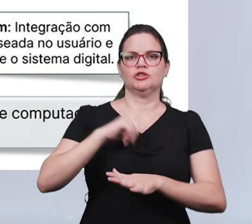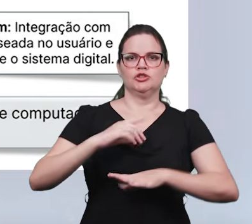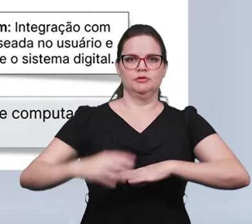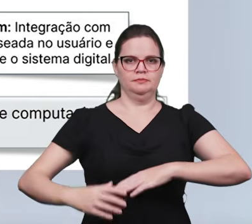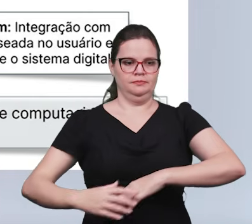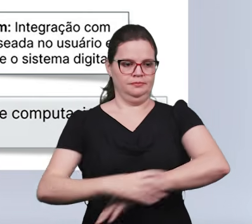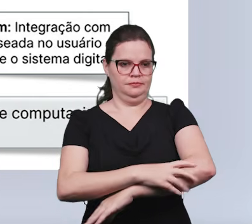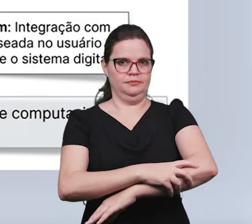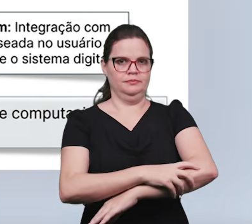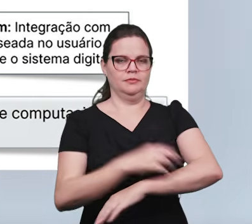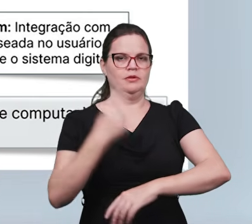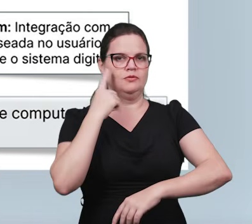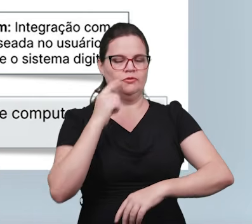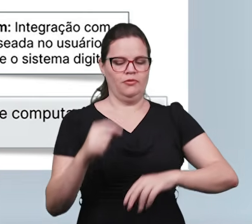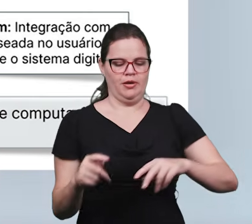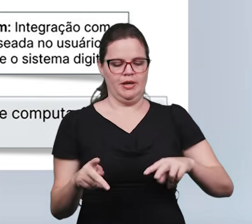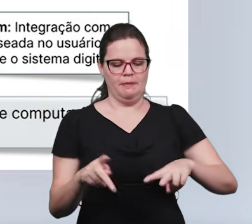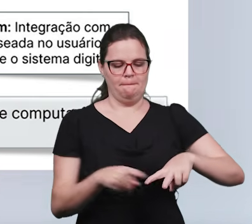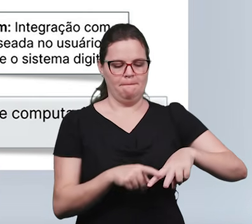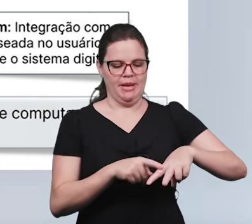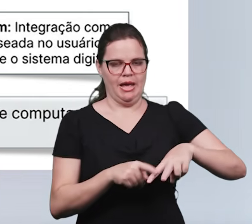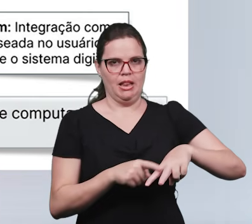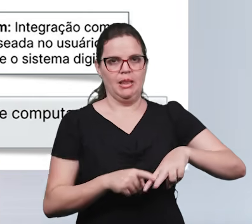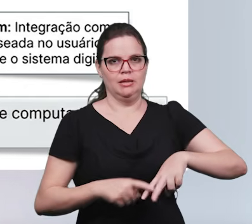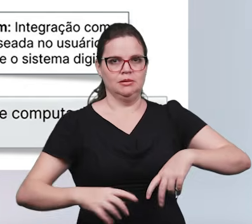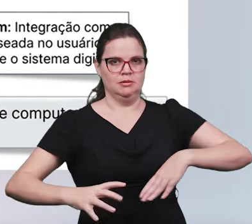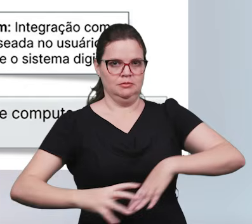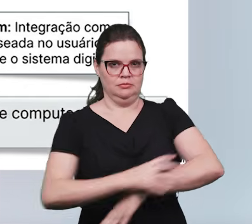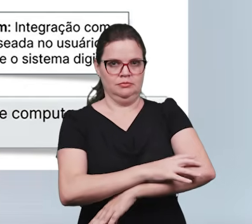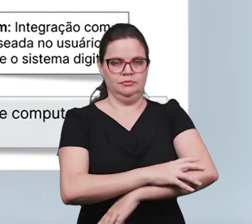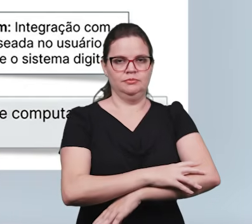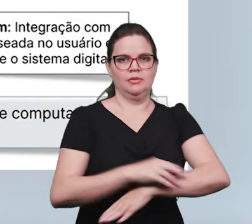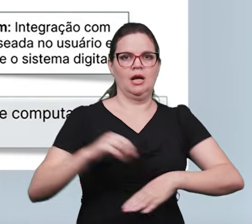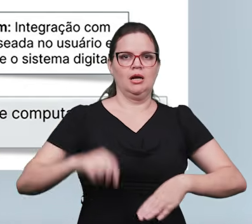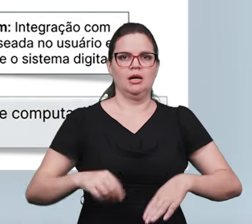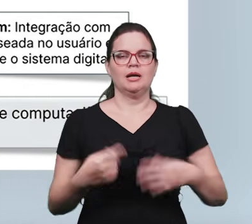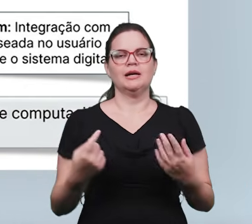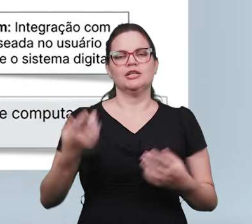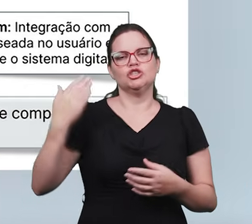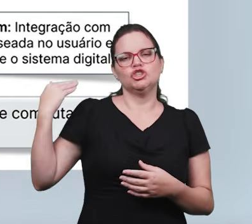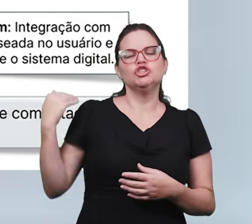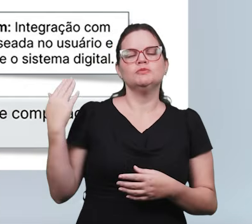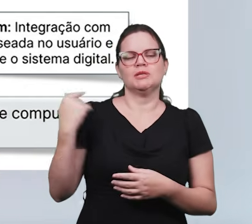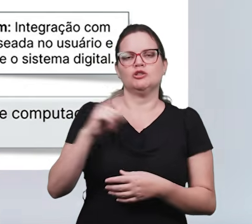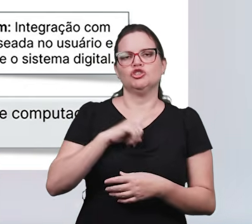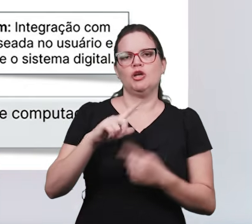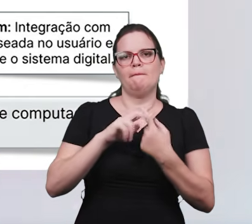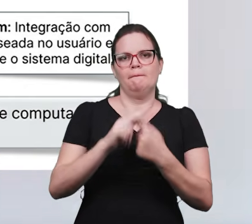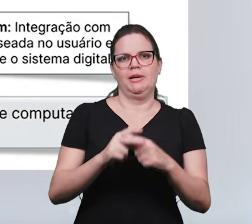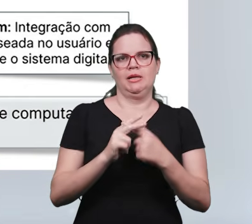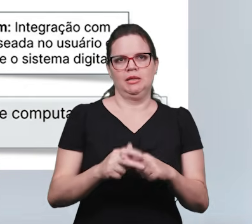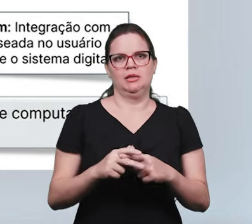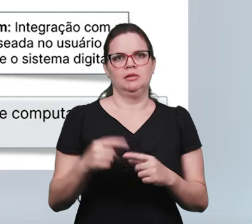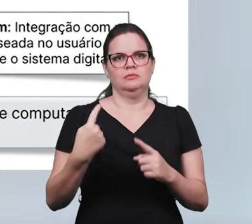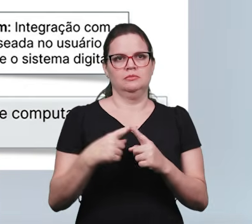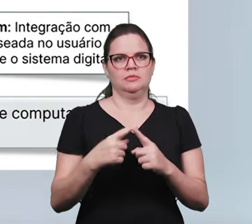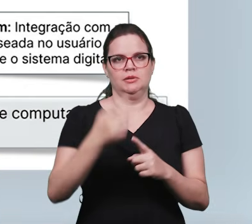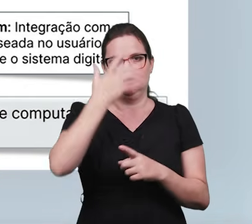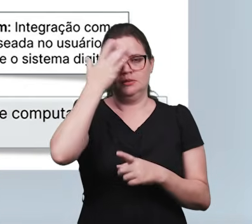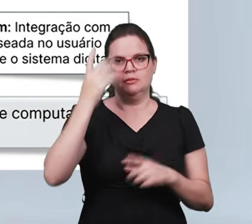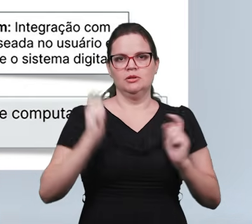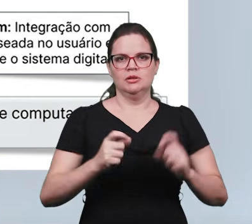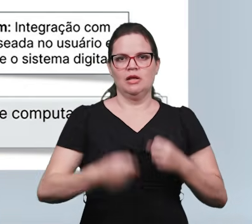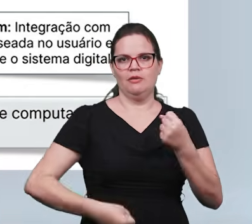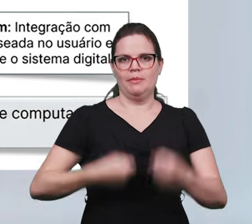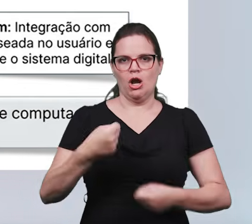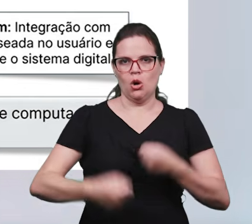são próteses, por exemplo, de perna, muito avançadas para o tempo, que eram as próteses mecânicas, onde as pessoas podiam correr,